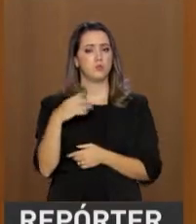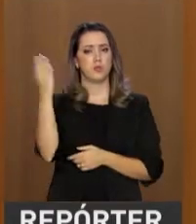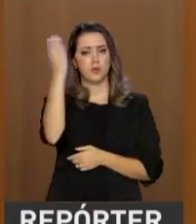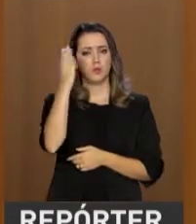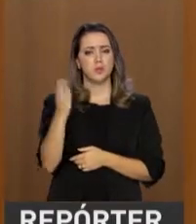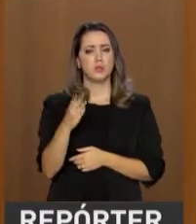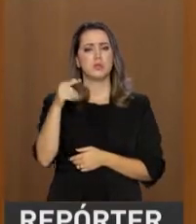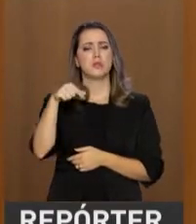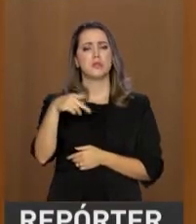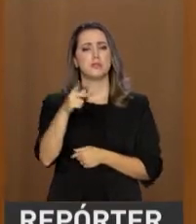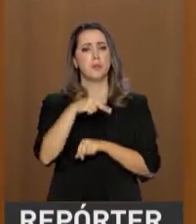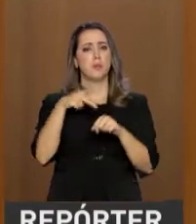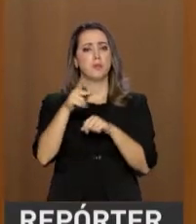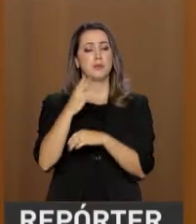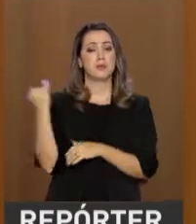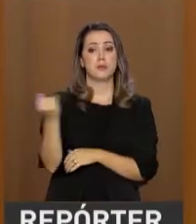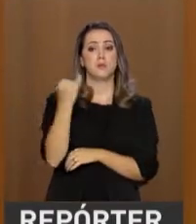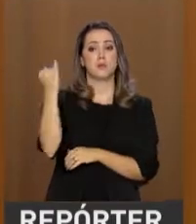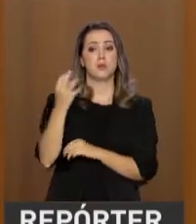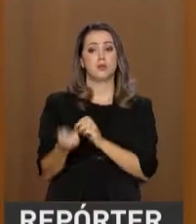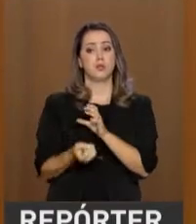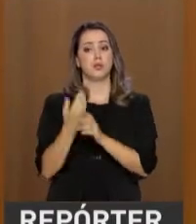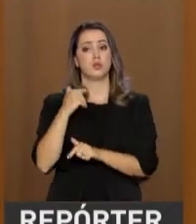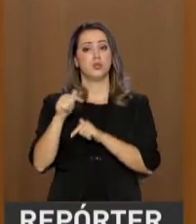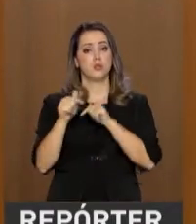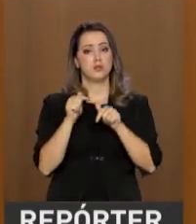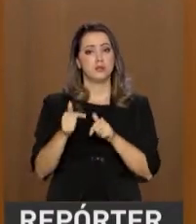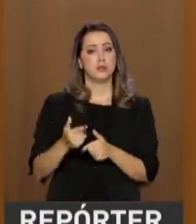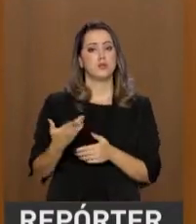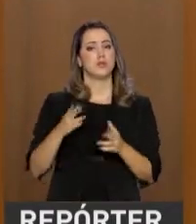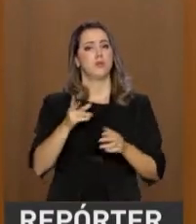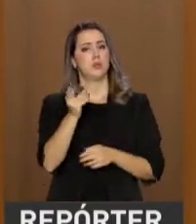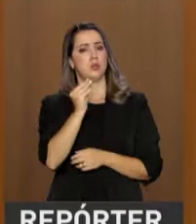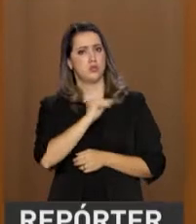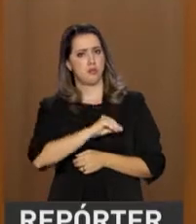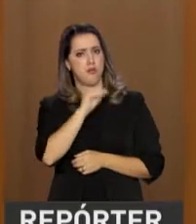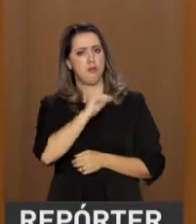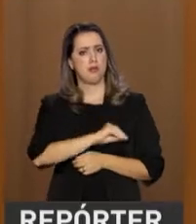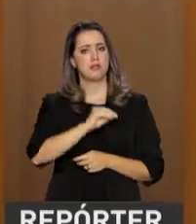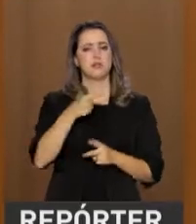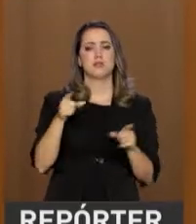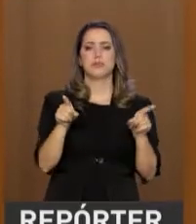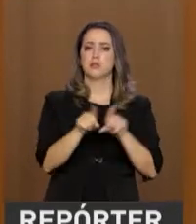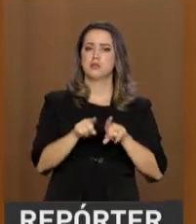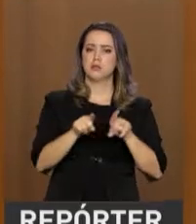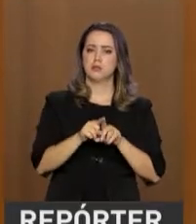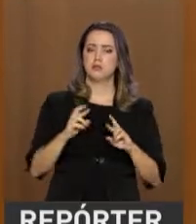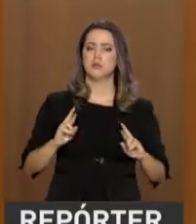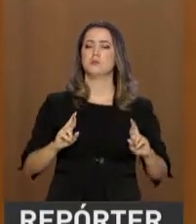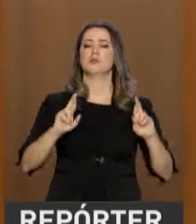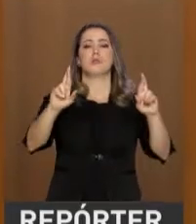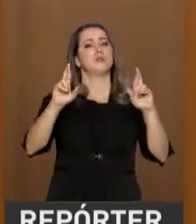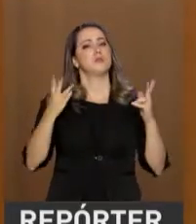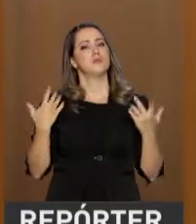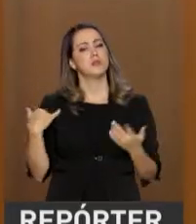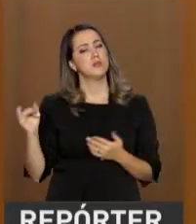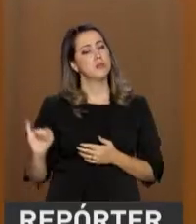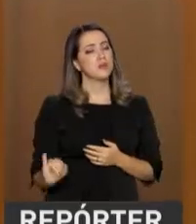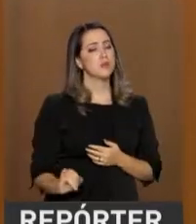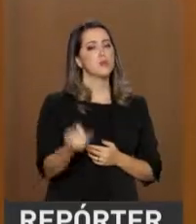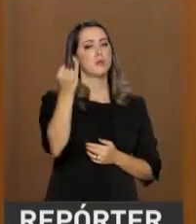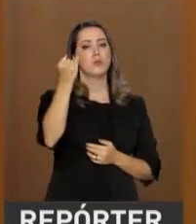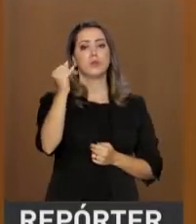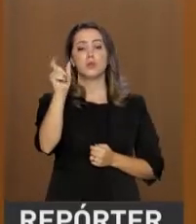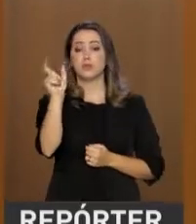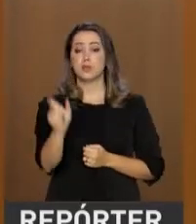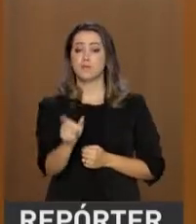muita produção, de muito emprego, de muita renda e, sobretudo, de muitas esperanças, de muitas oportunidades